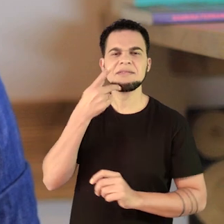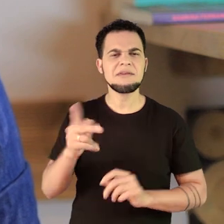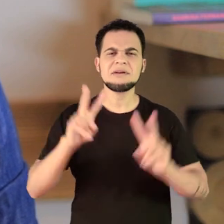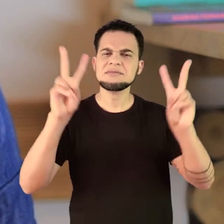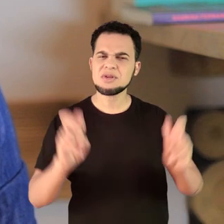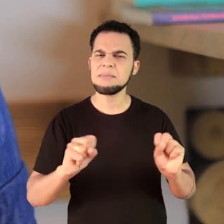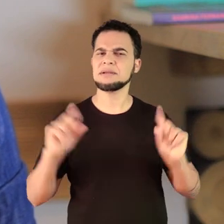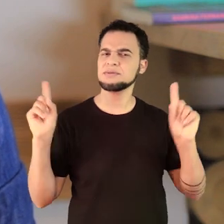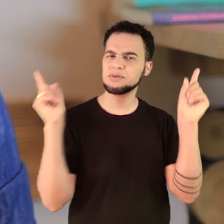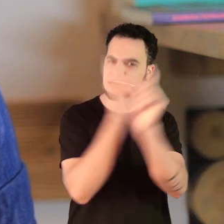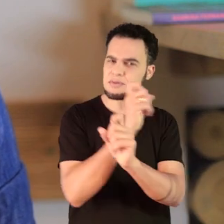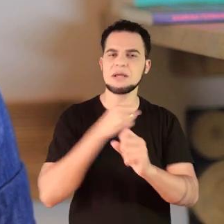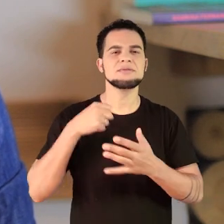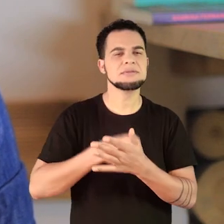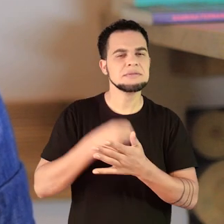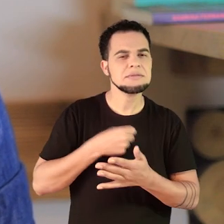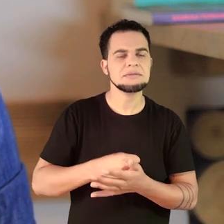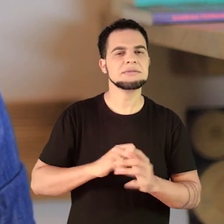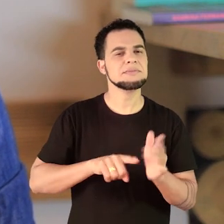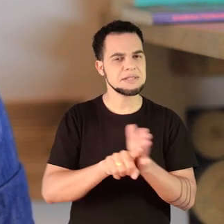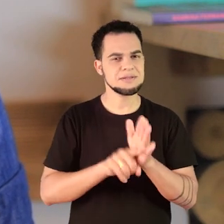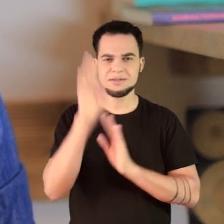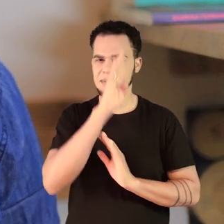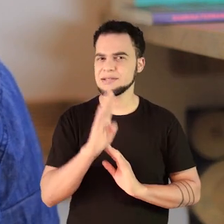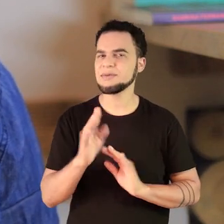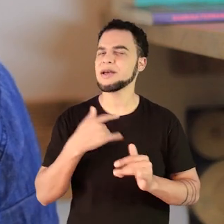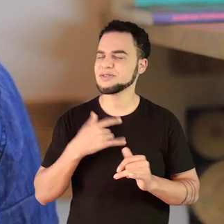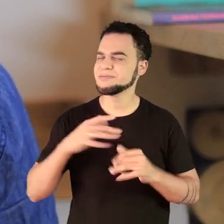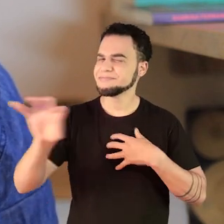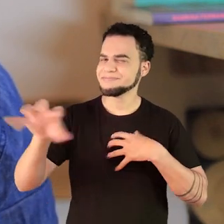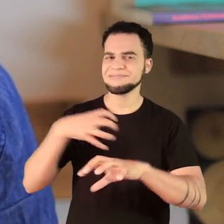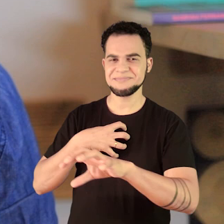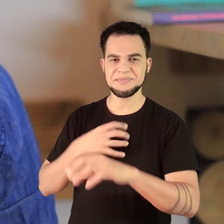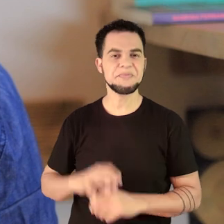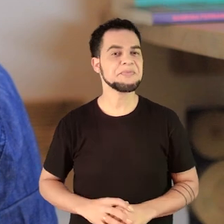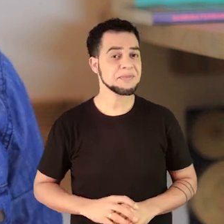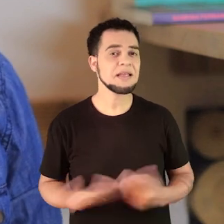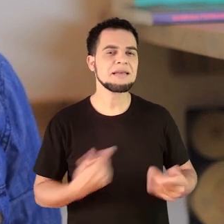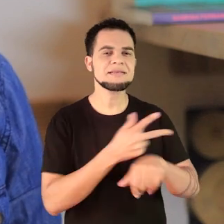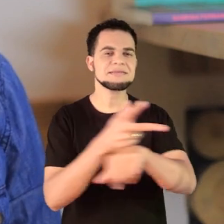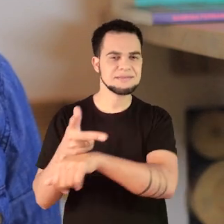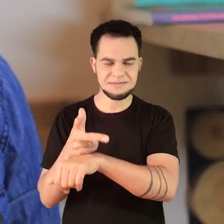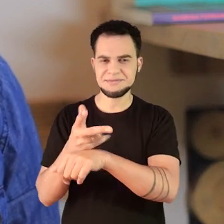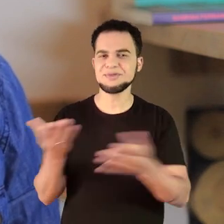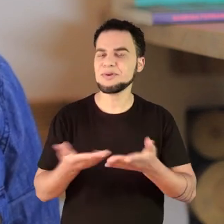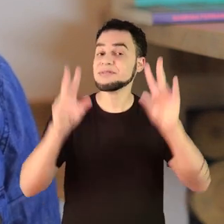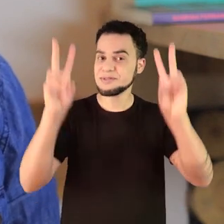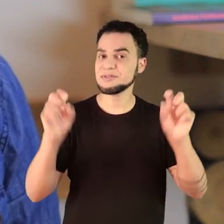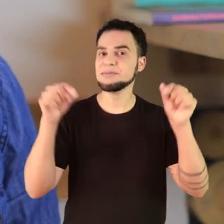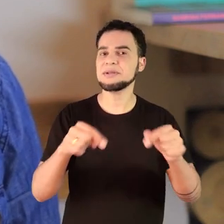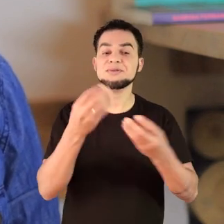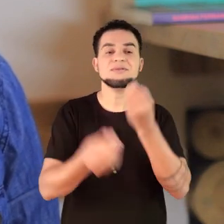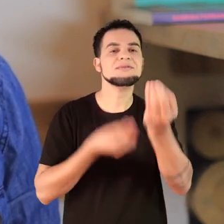o Gil falando da luta de ser pesquisador no Brasil. Que, né, aí a gente se identifica. Esse vídeo aqui, então,